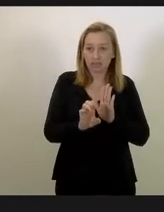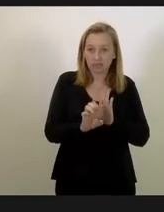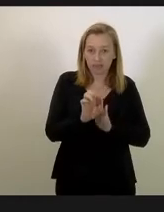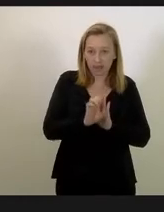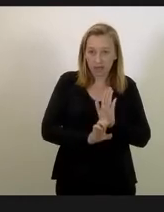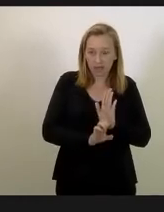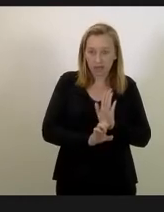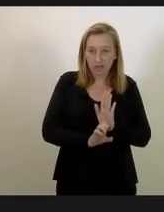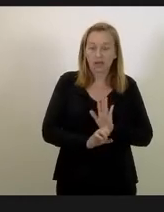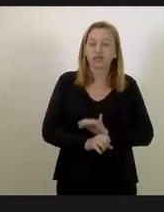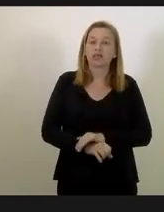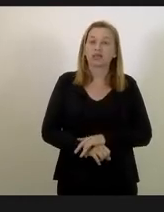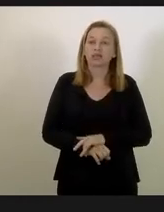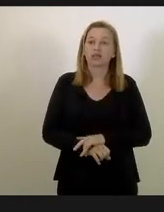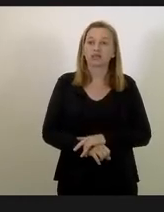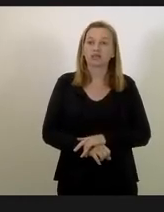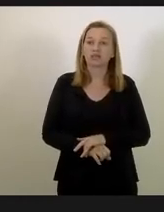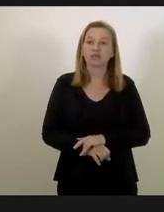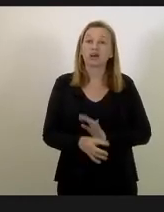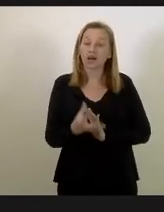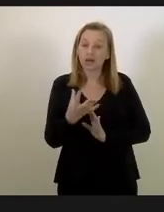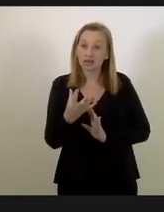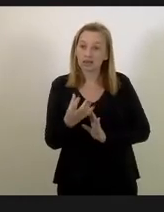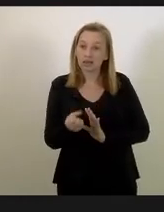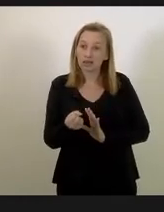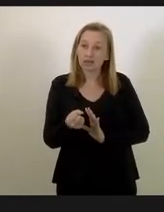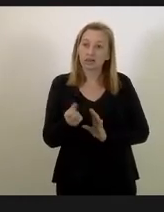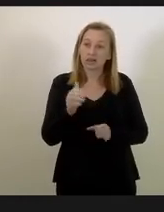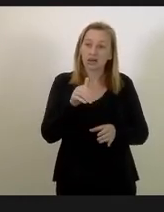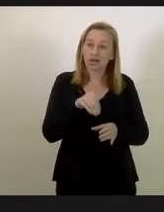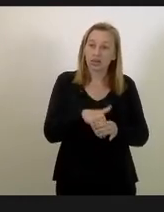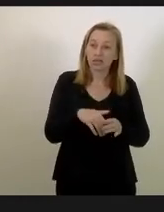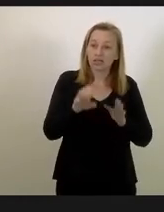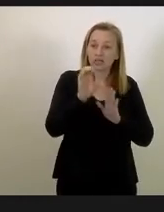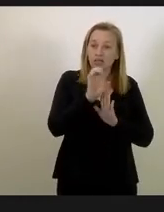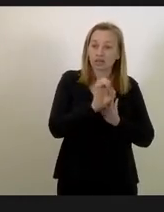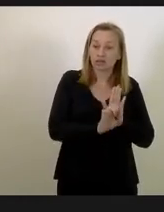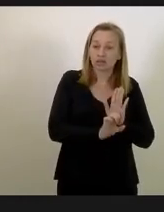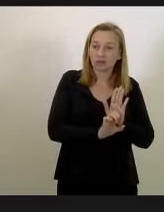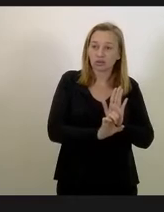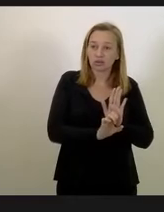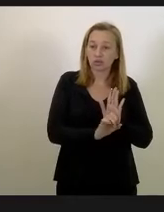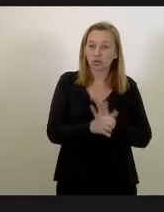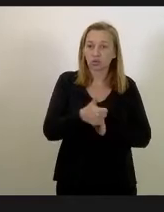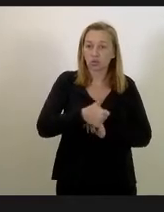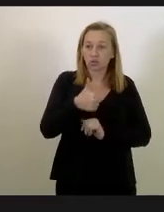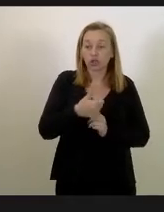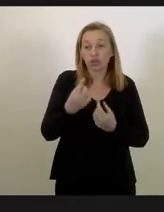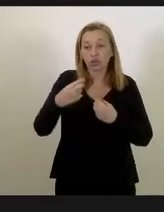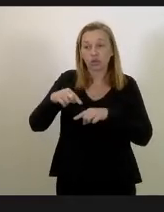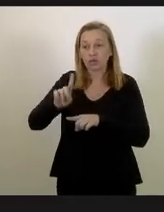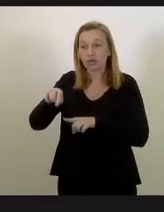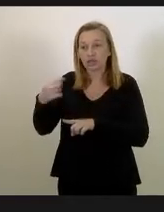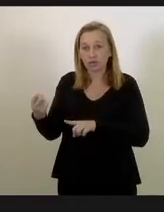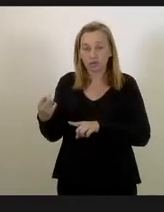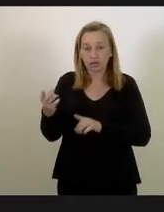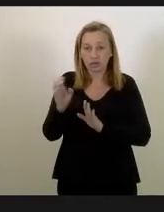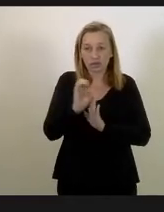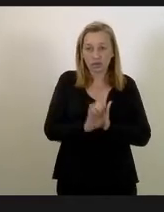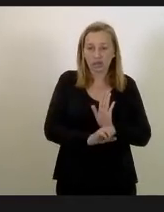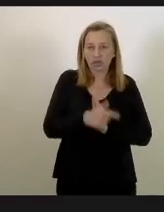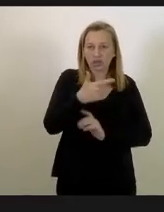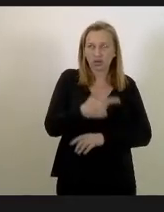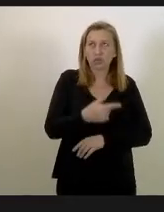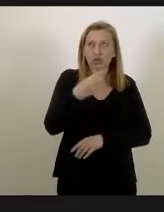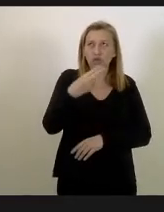CDDF ela é favorável a emenda número um e contrária de mais e menos dois